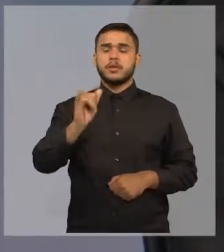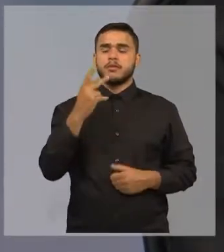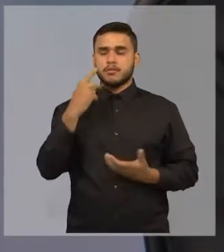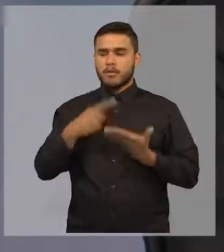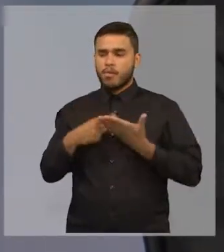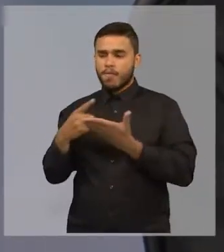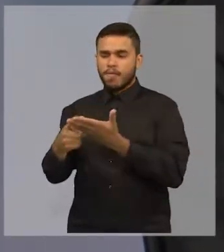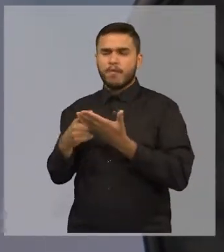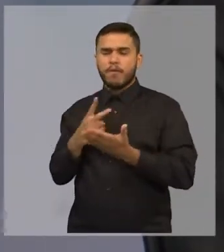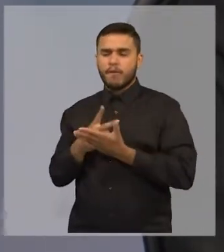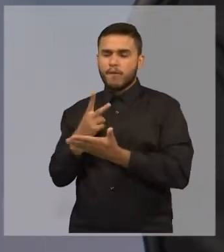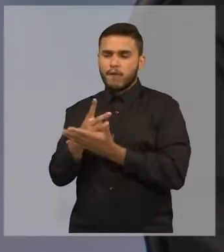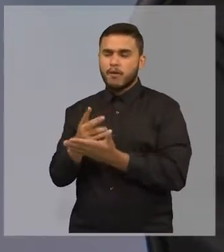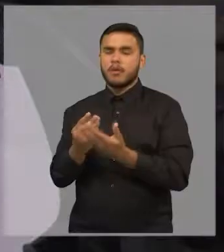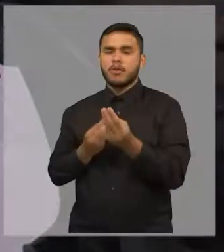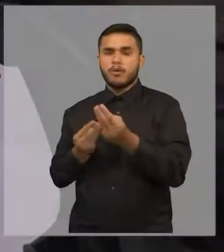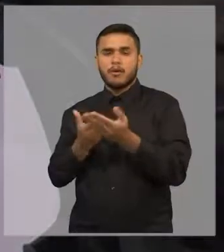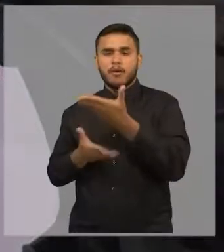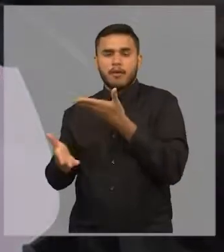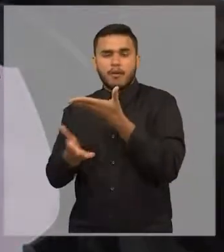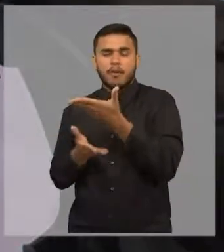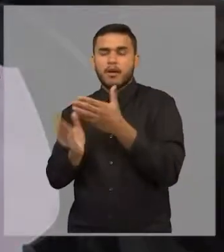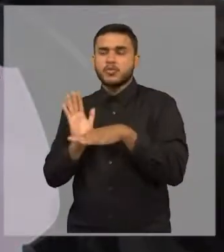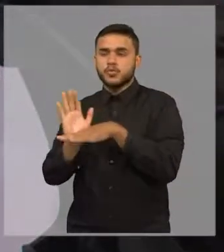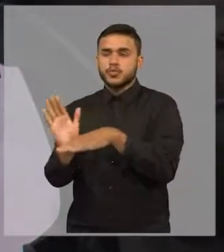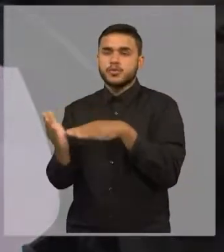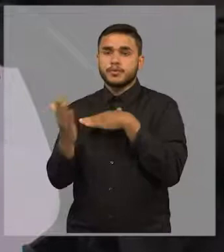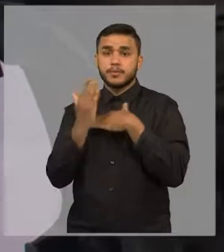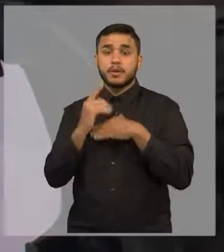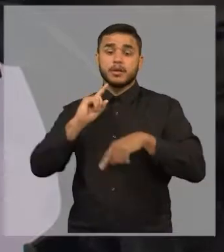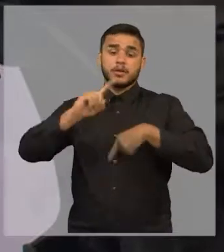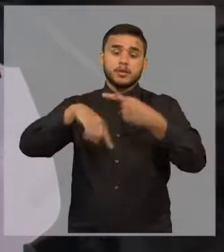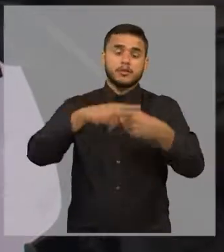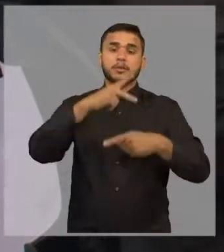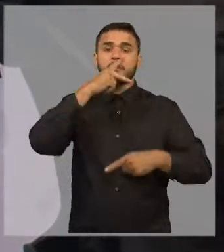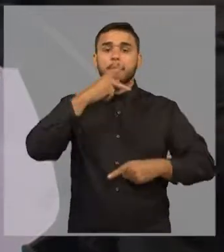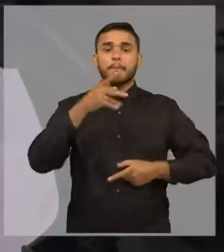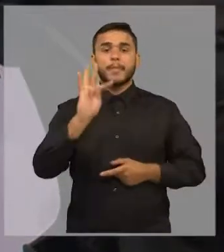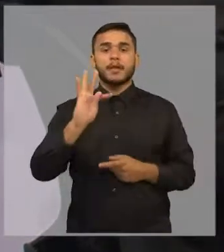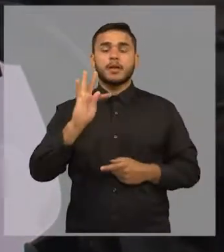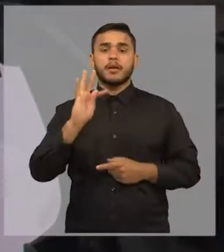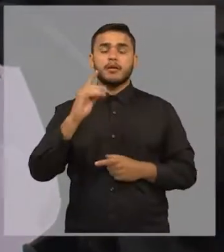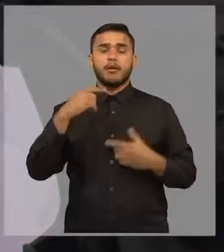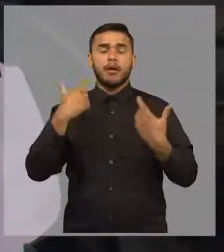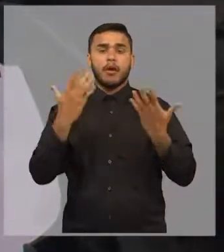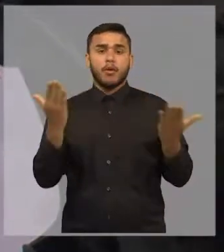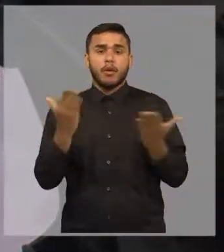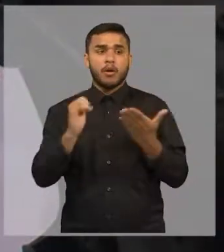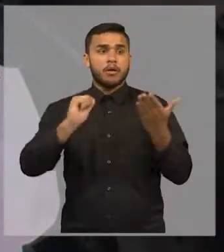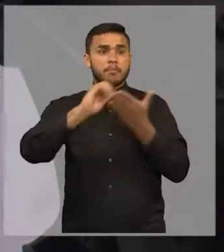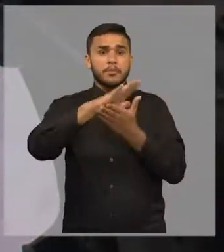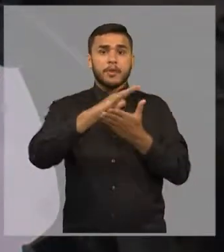cá, que vem se mantendo, se agravou depois com a chegada do PT, saiu o PT e o